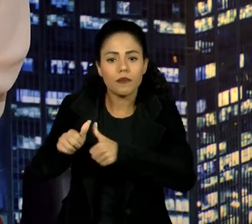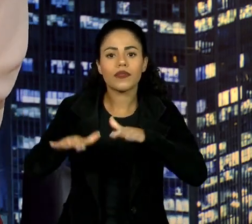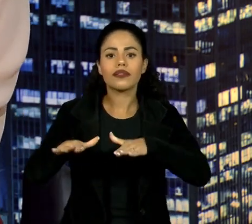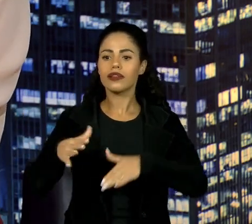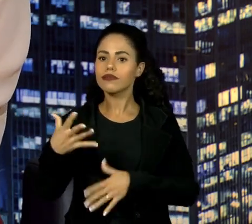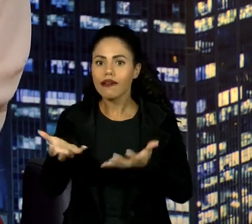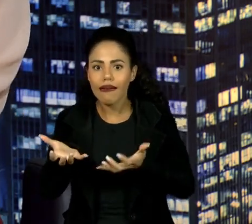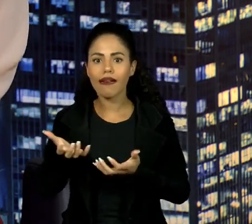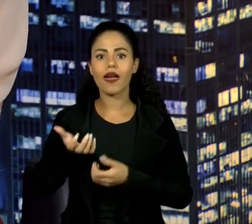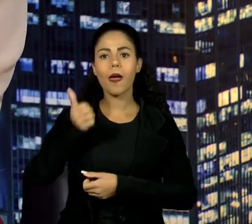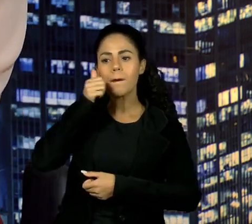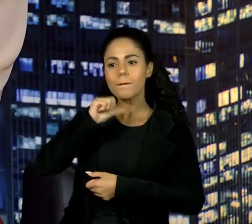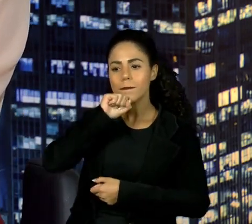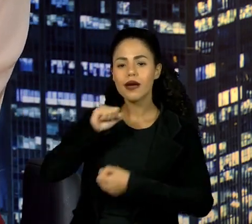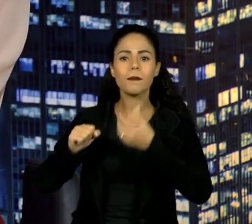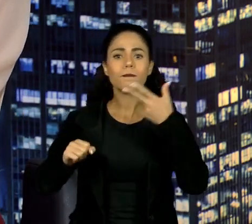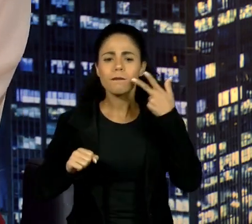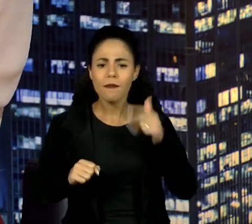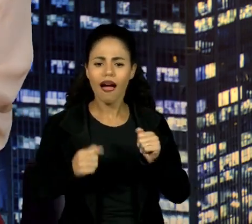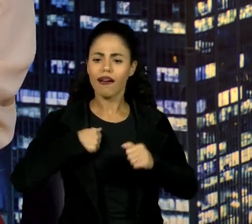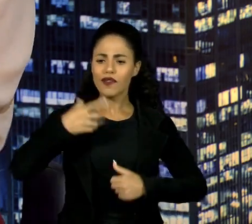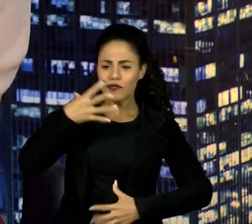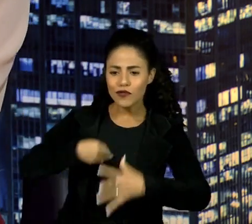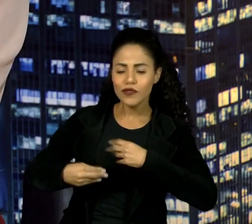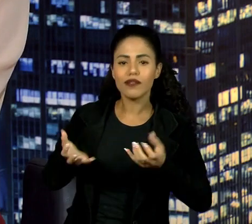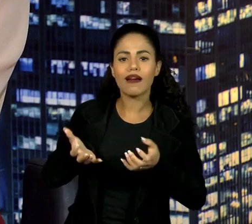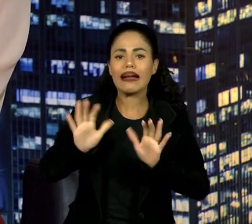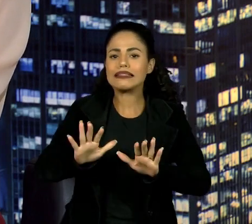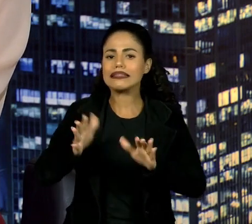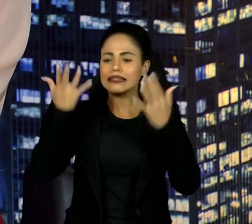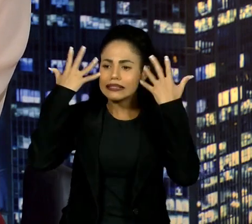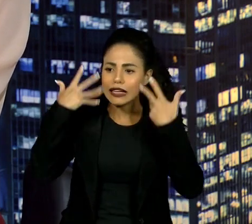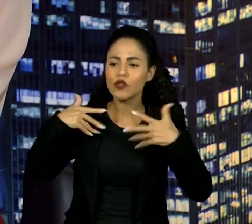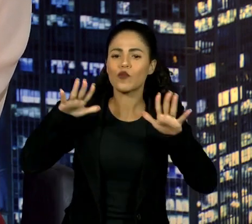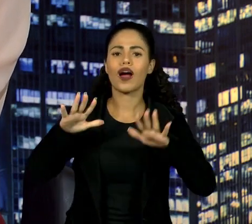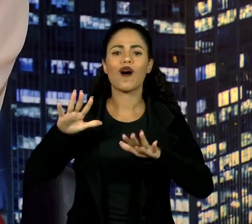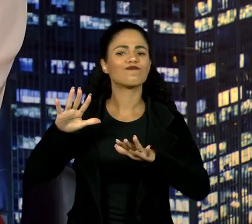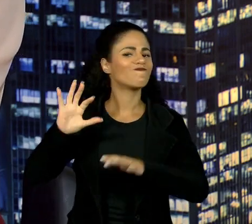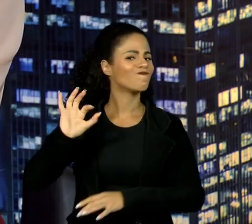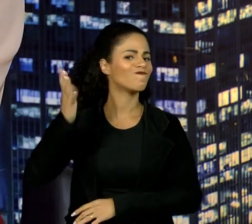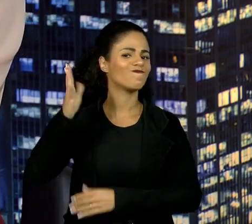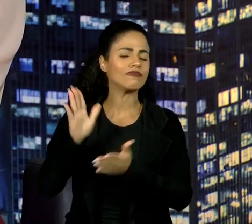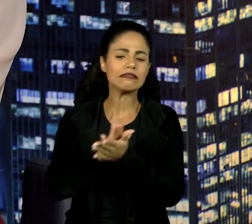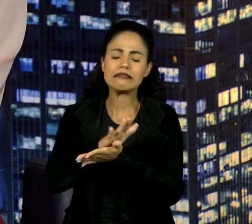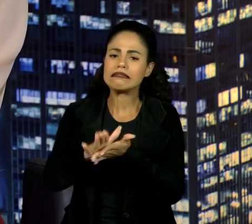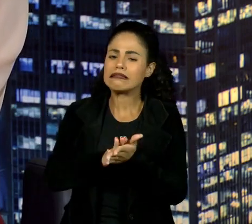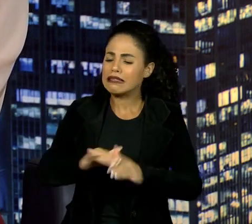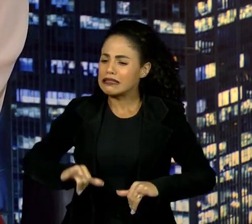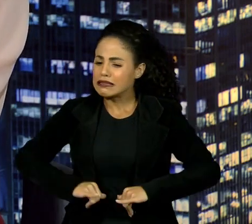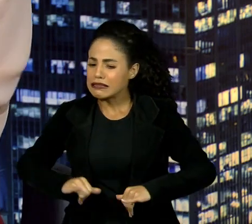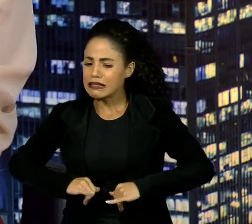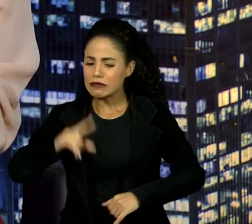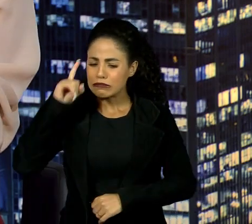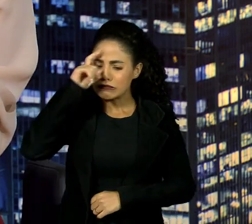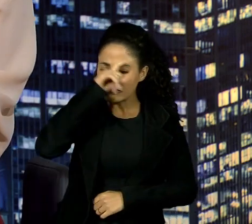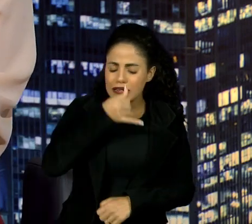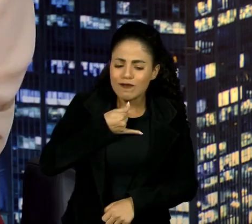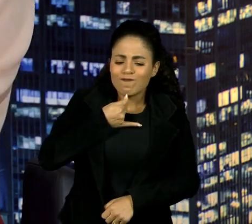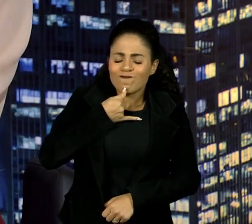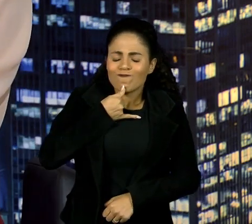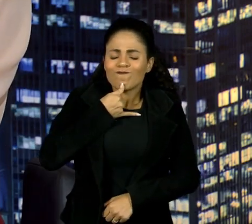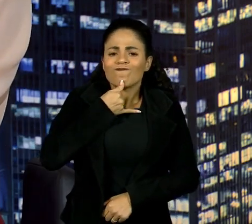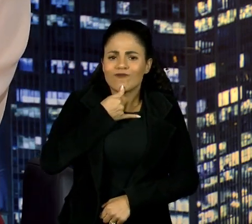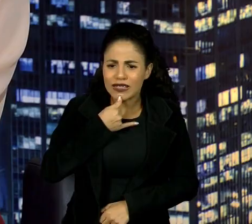ser mãe e não conseguir realizar esse desejo naturalmente pode causar sofrimento, exclusão social e até